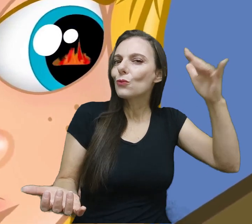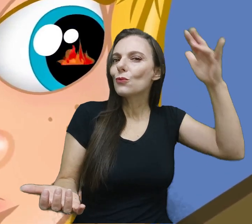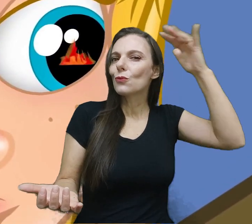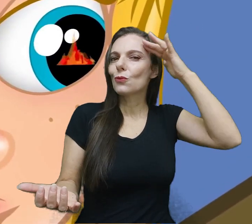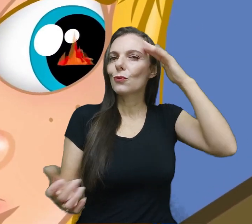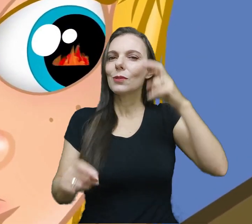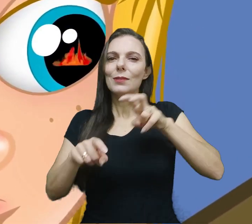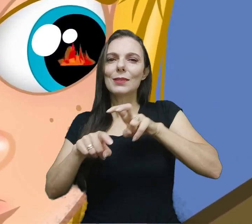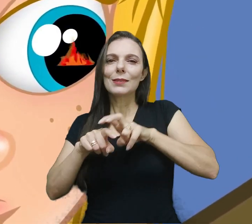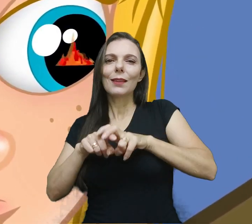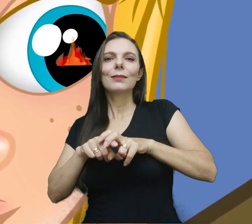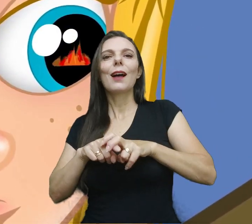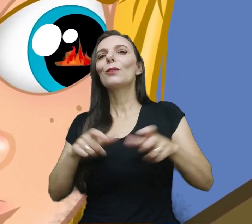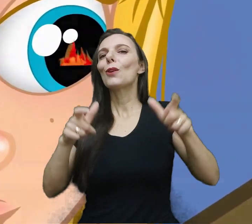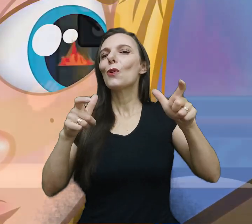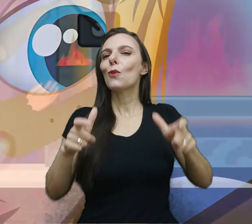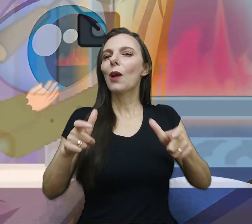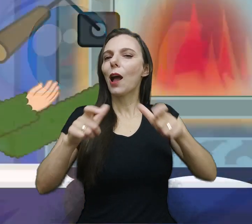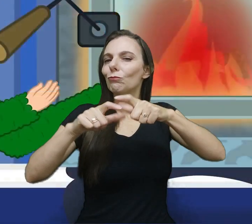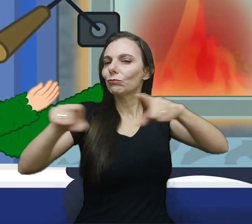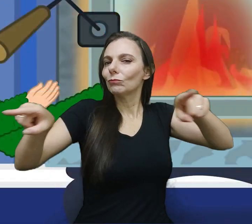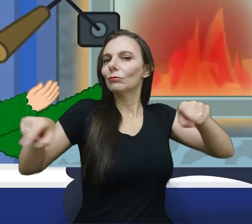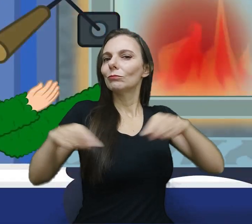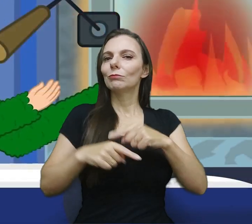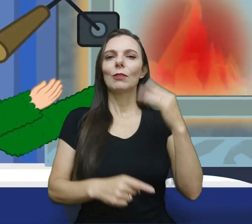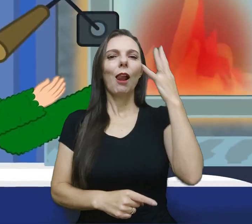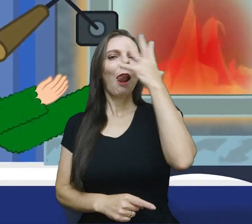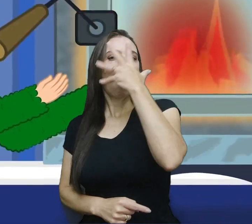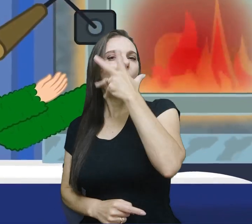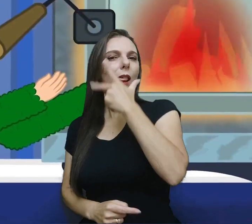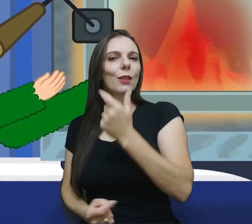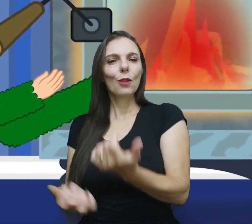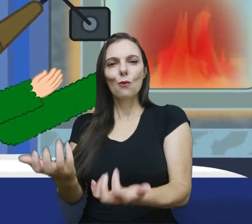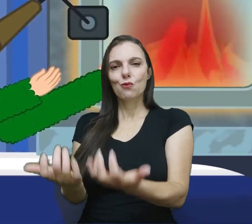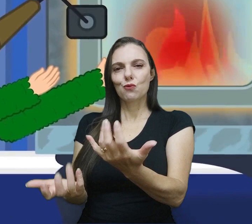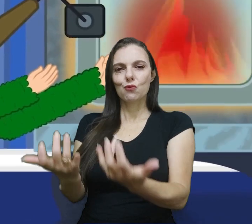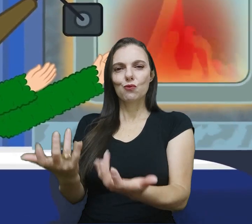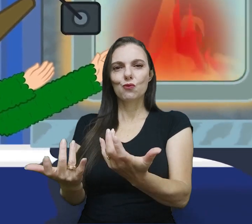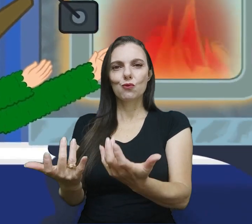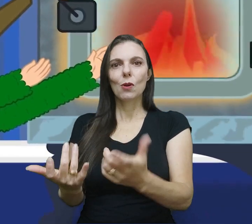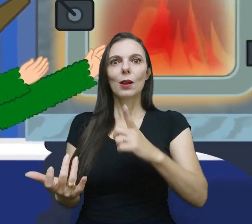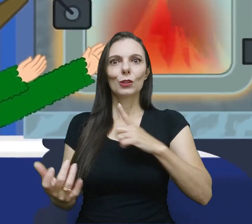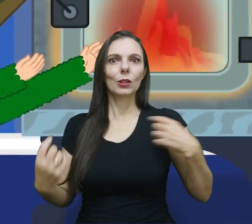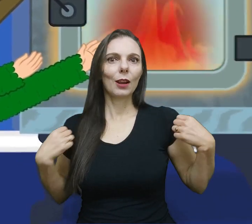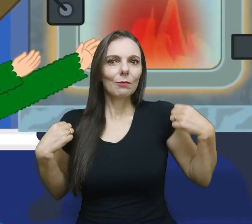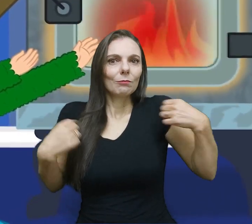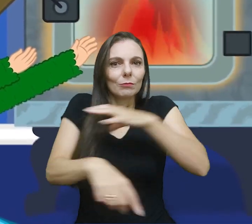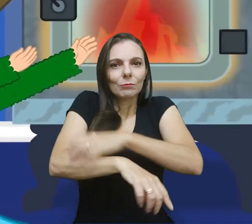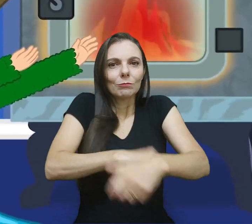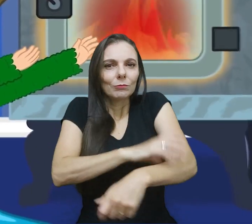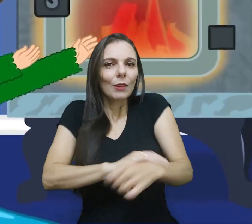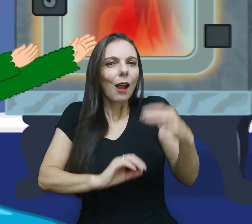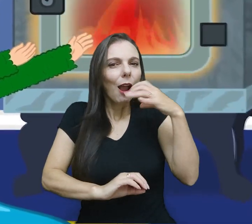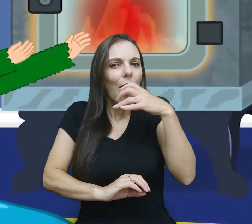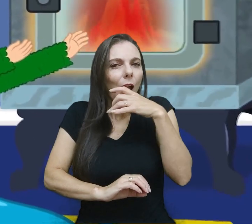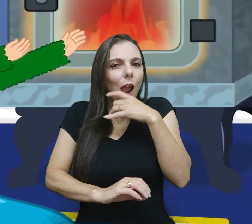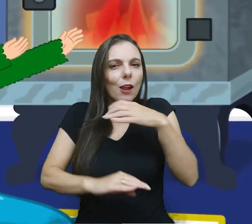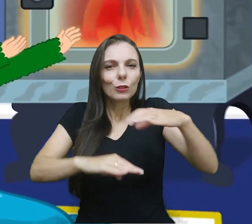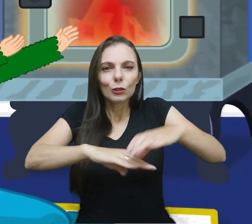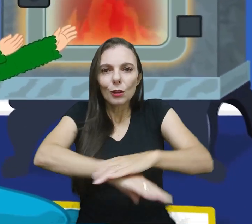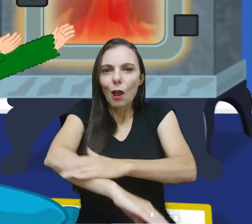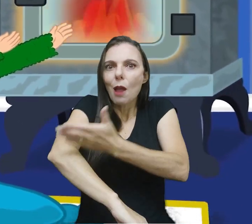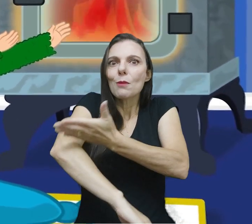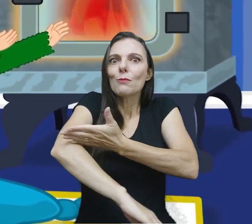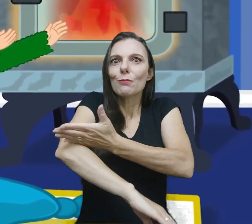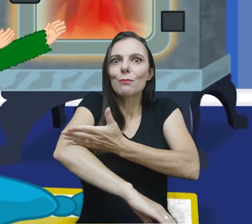sonhar. Estava sentada em frente a uma lareira em uma bela sala. Vestia um suéter de lã,